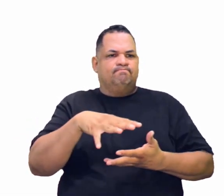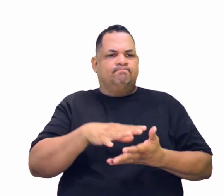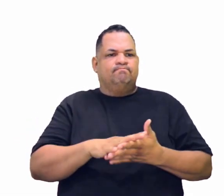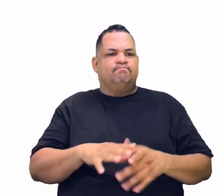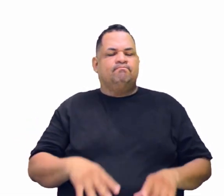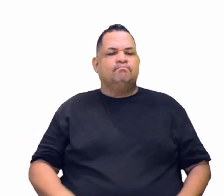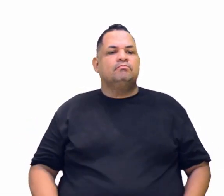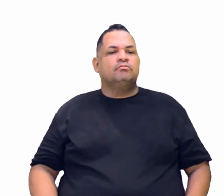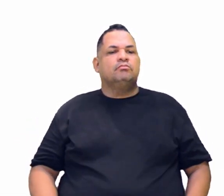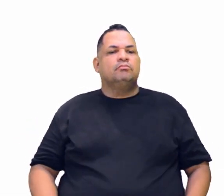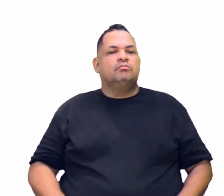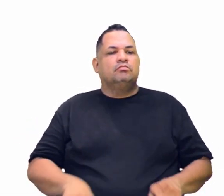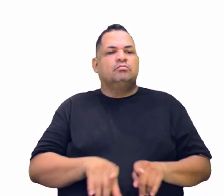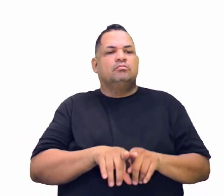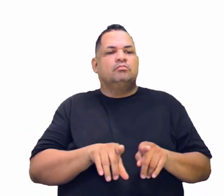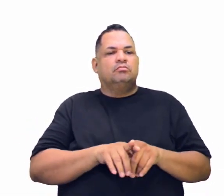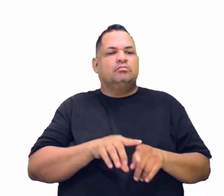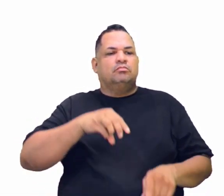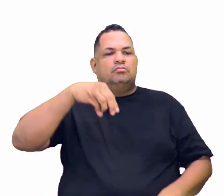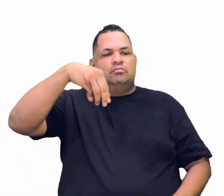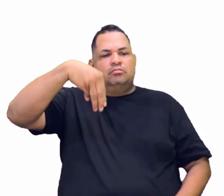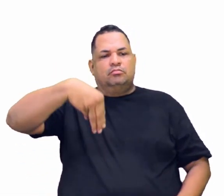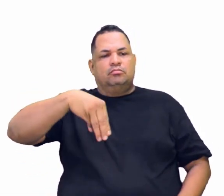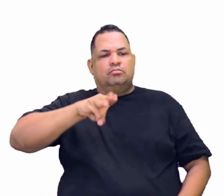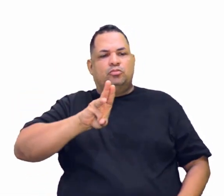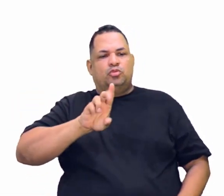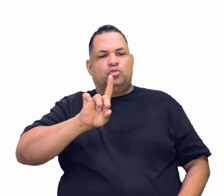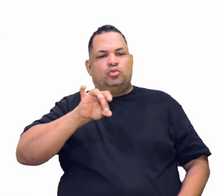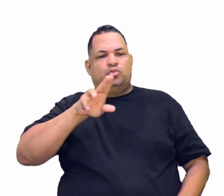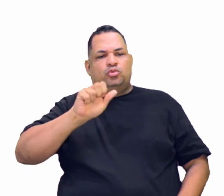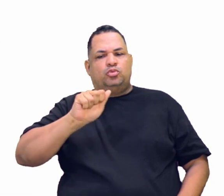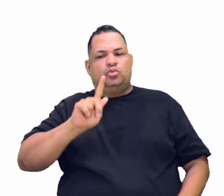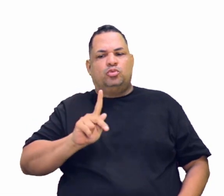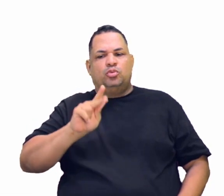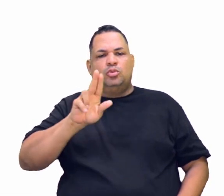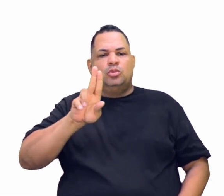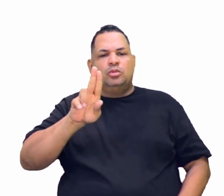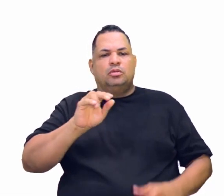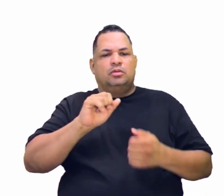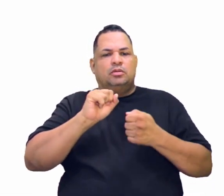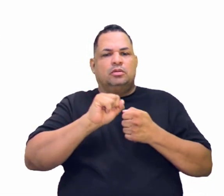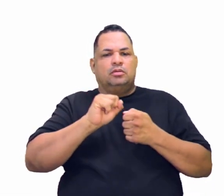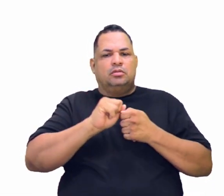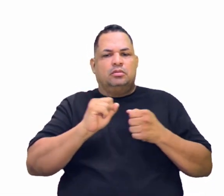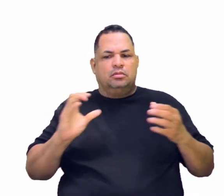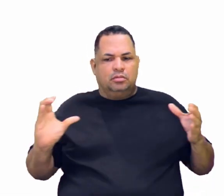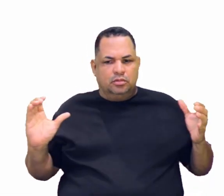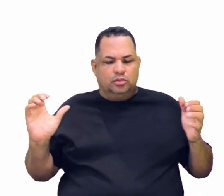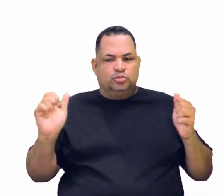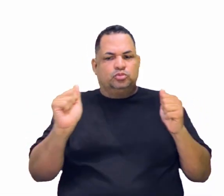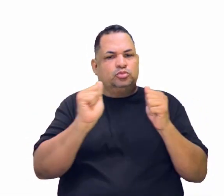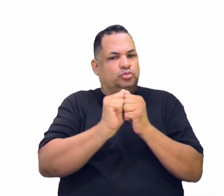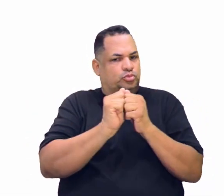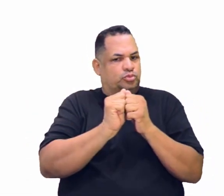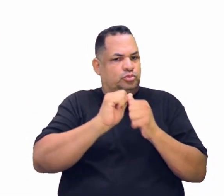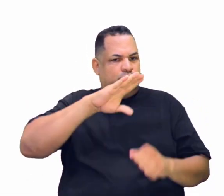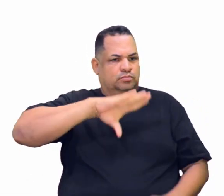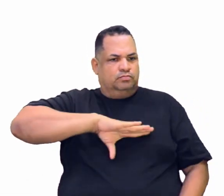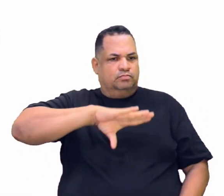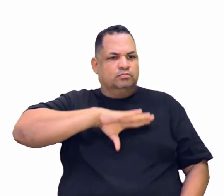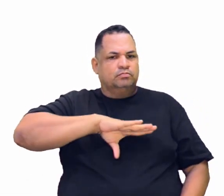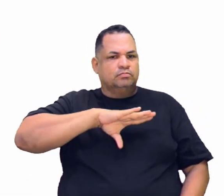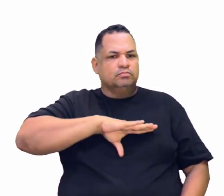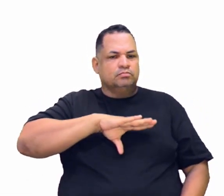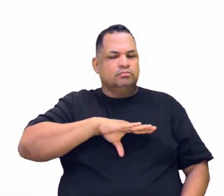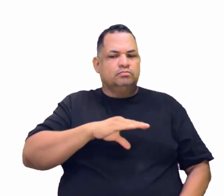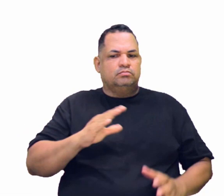Eu também tenho o Munduruku. Munduruku, eles farão uma aliança com os portugueses